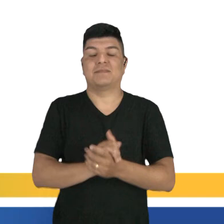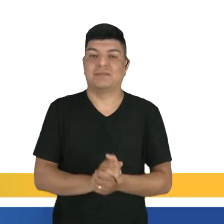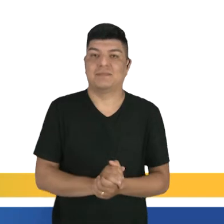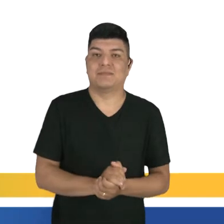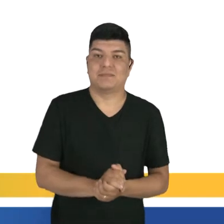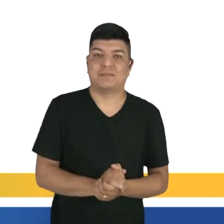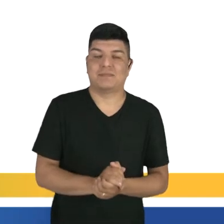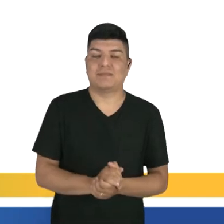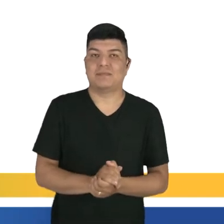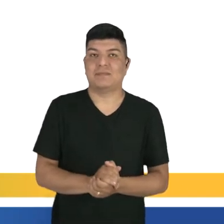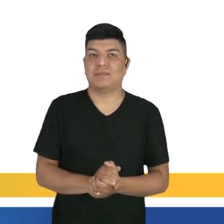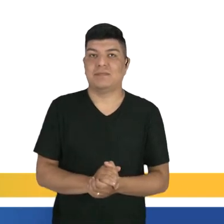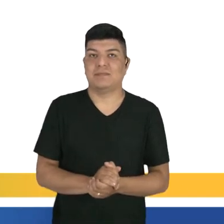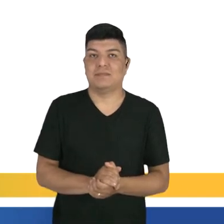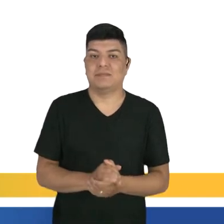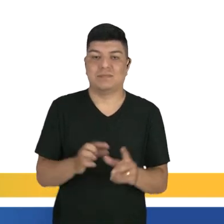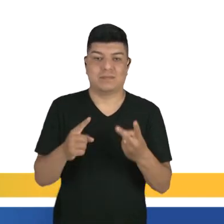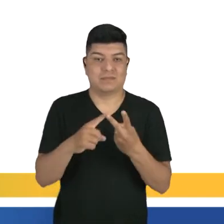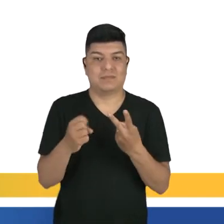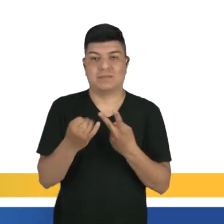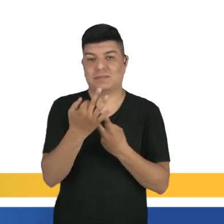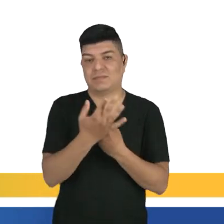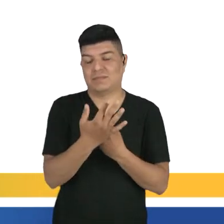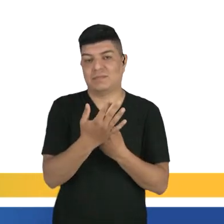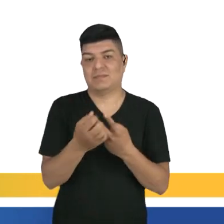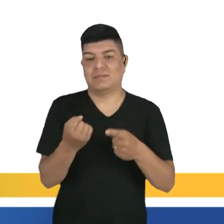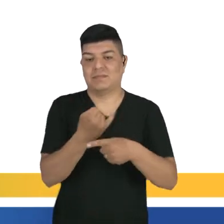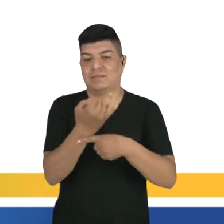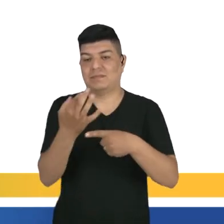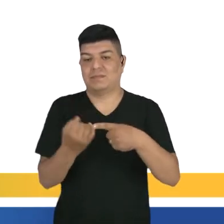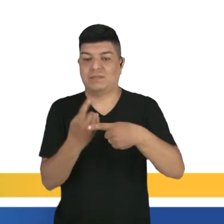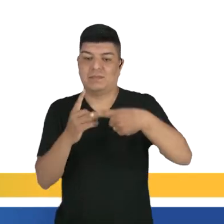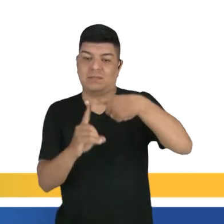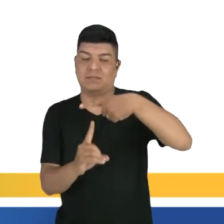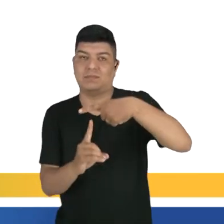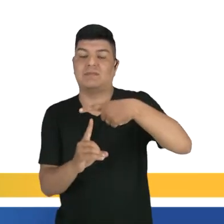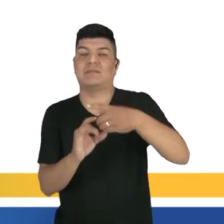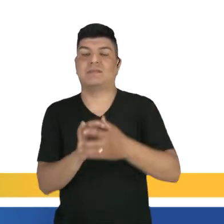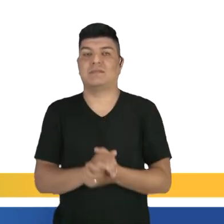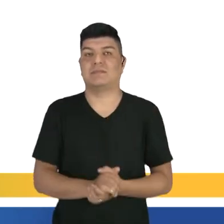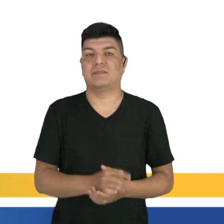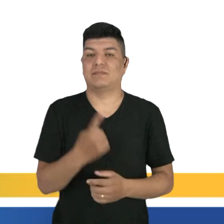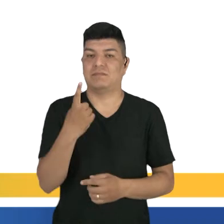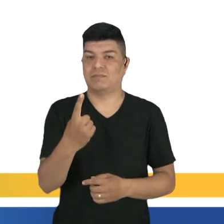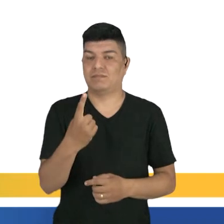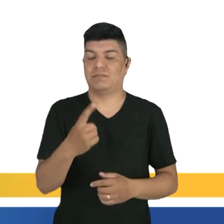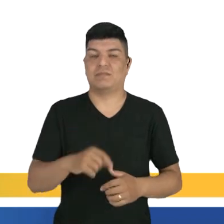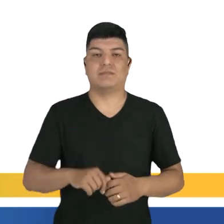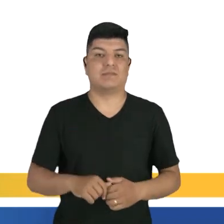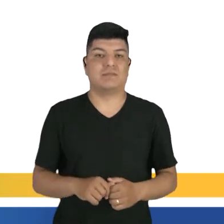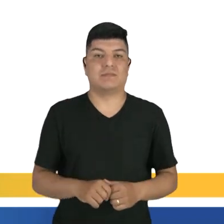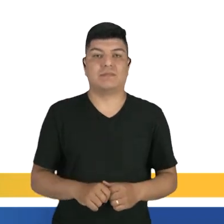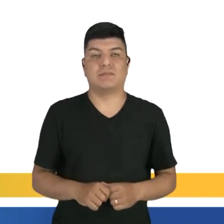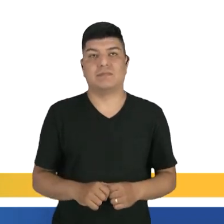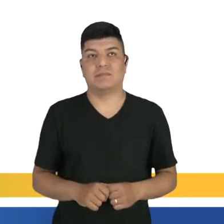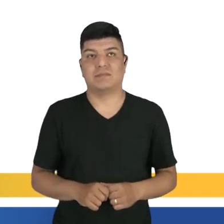2. Então aí está racionalizada essa fração com o denominador, né? 1.